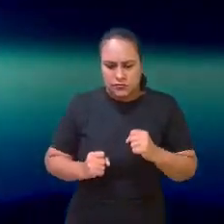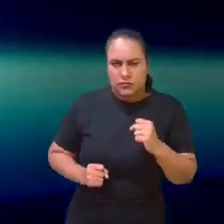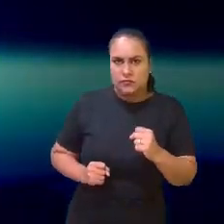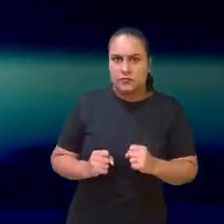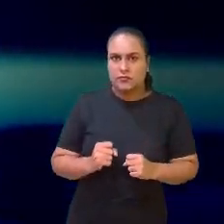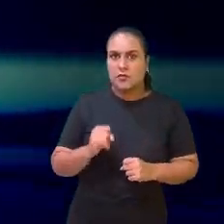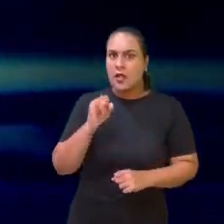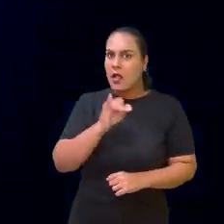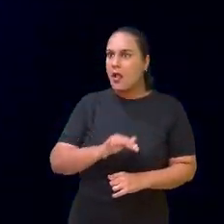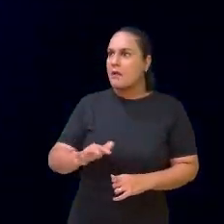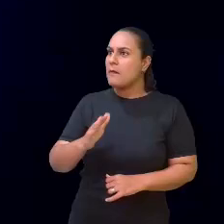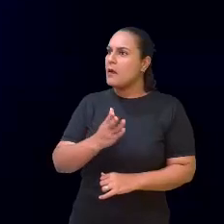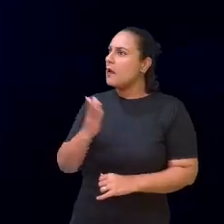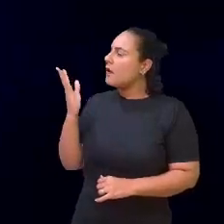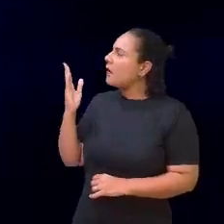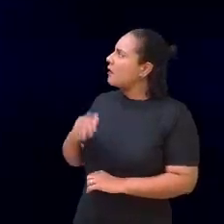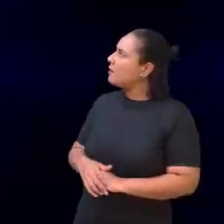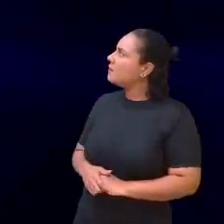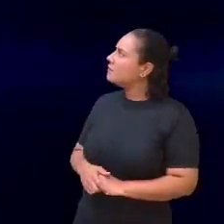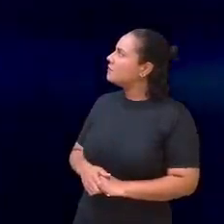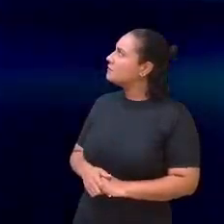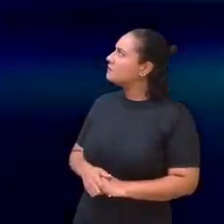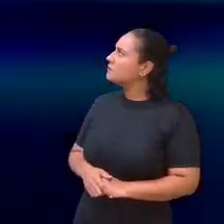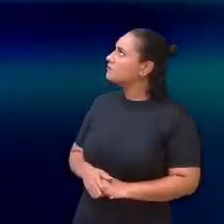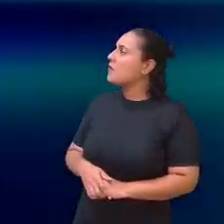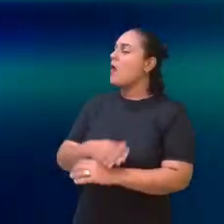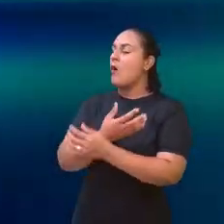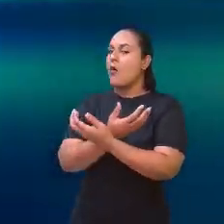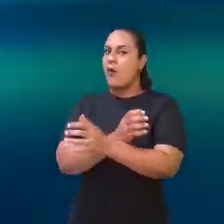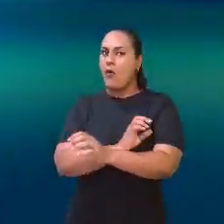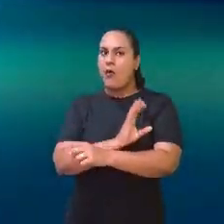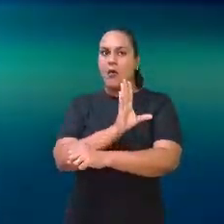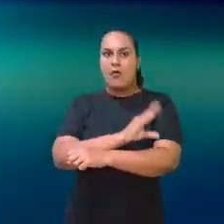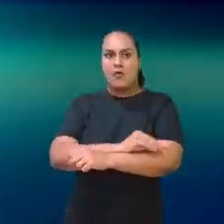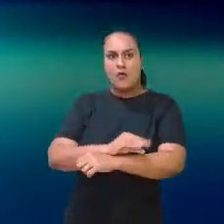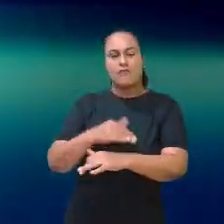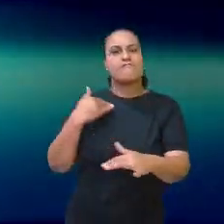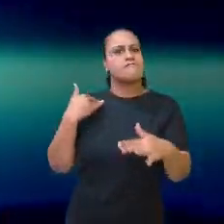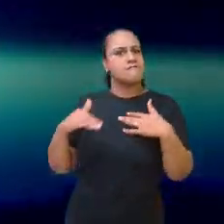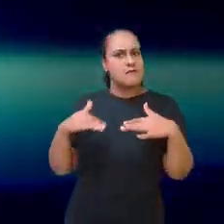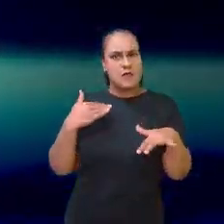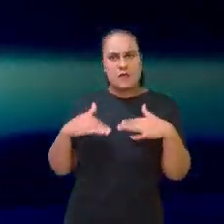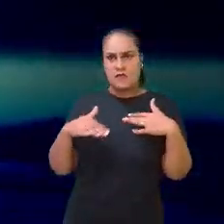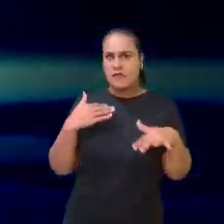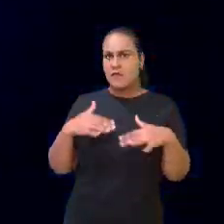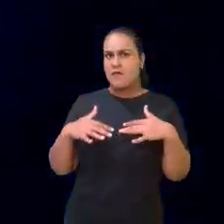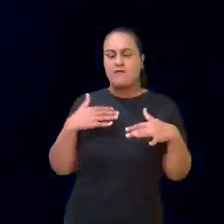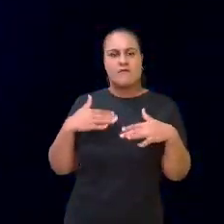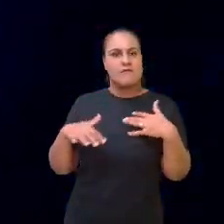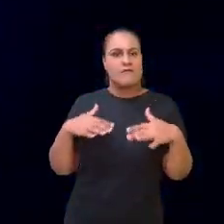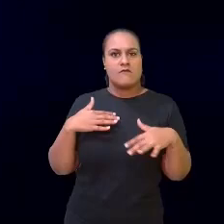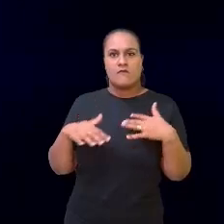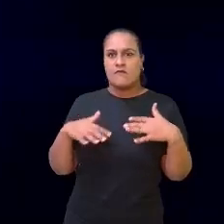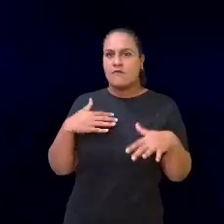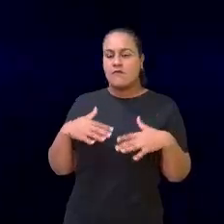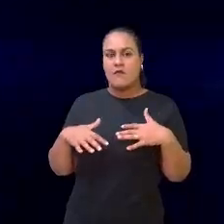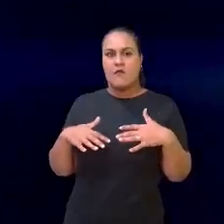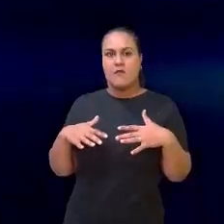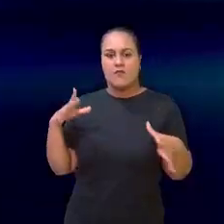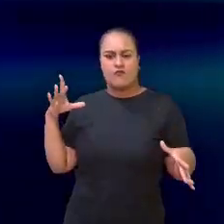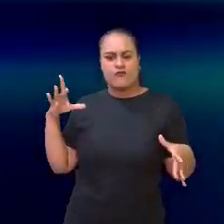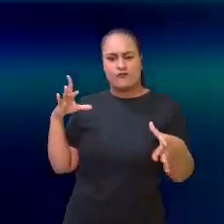imagem aqui é clara, eu tenho os meus ossos e os meus músculos se movimentando de forma